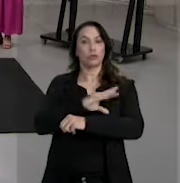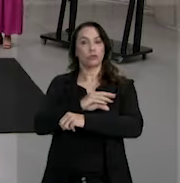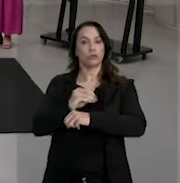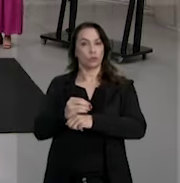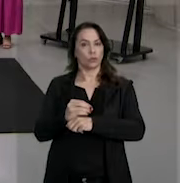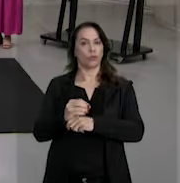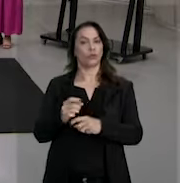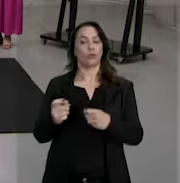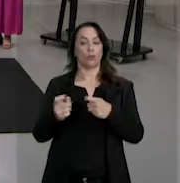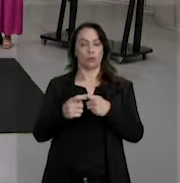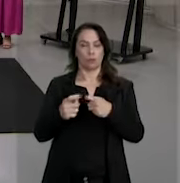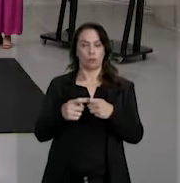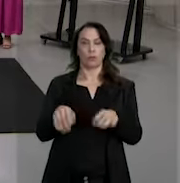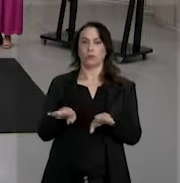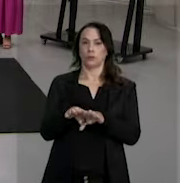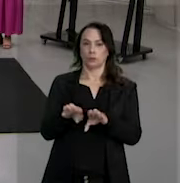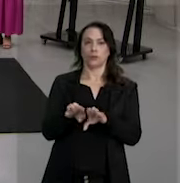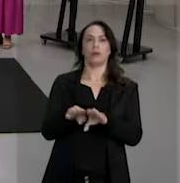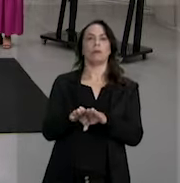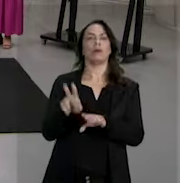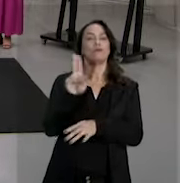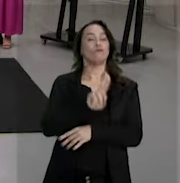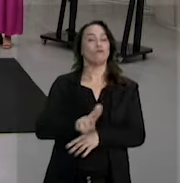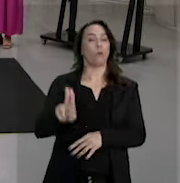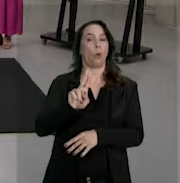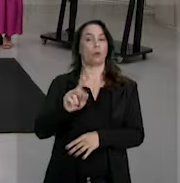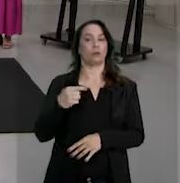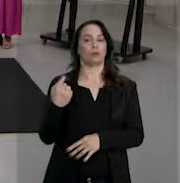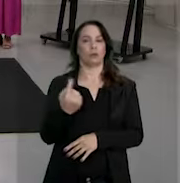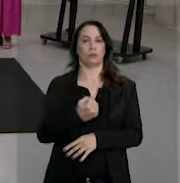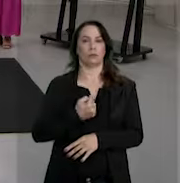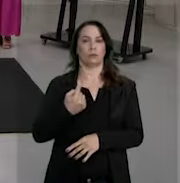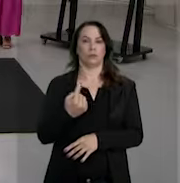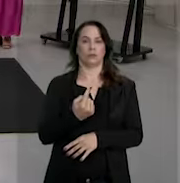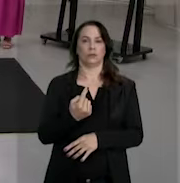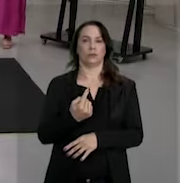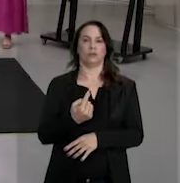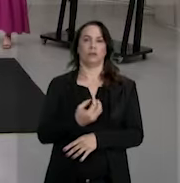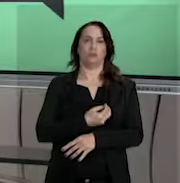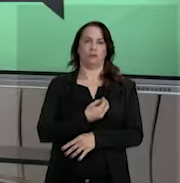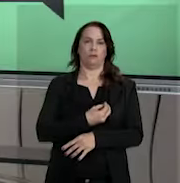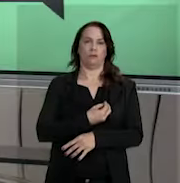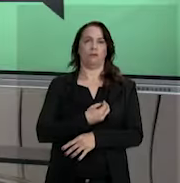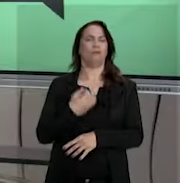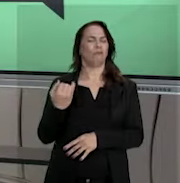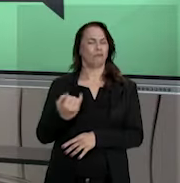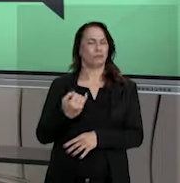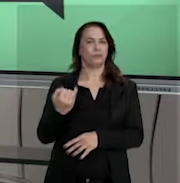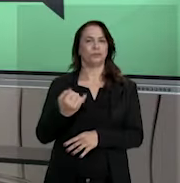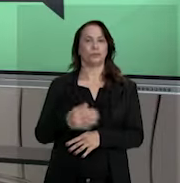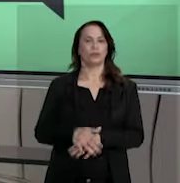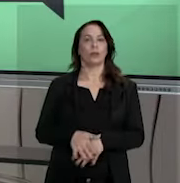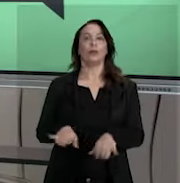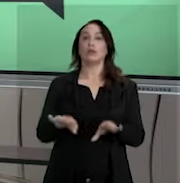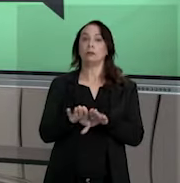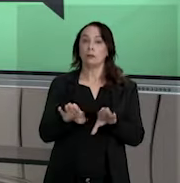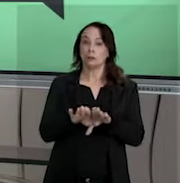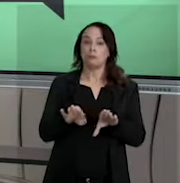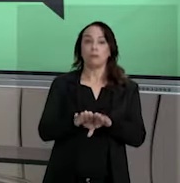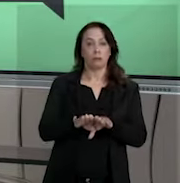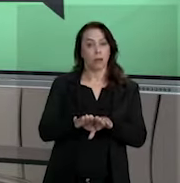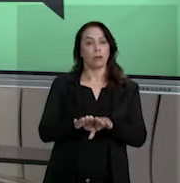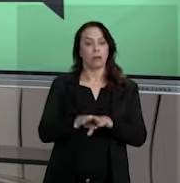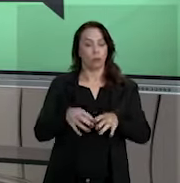fazer movimentos diferentes, muito importantes para a nossa vida, né? Com certeza. Inclusive, os órgãos, né? Os nossos órgãos